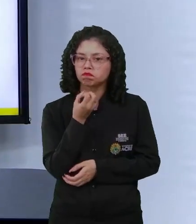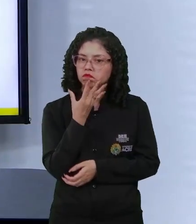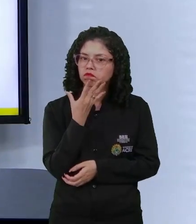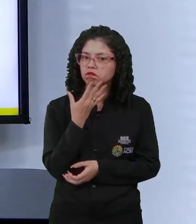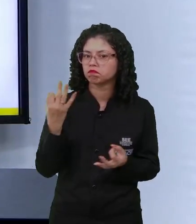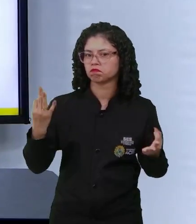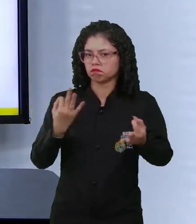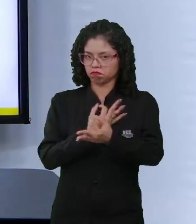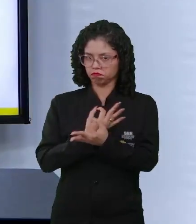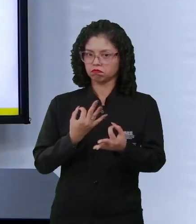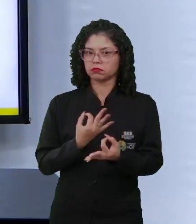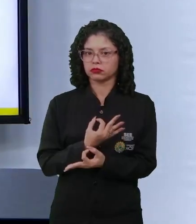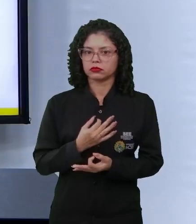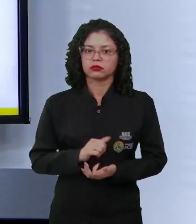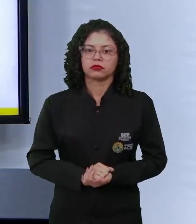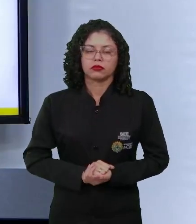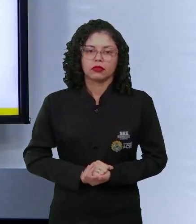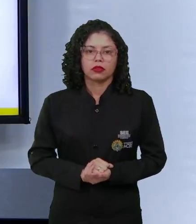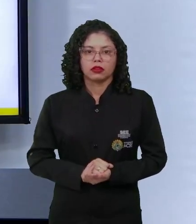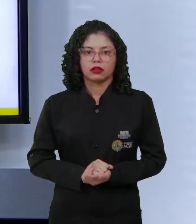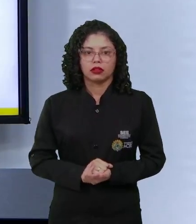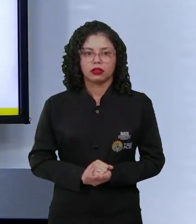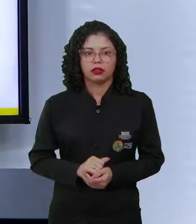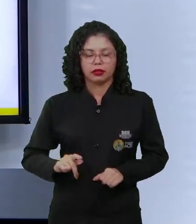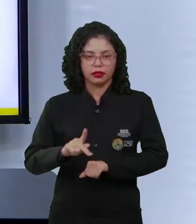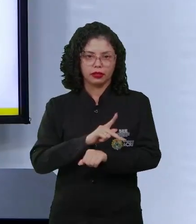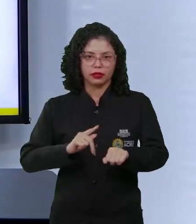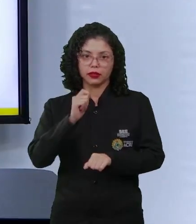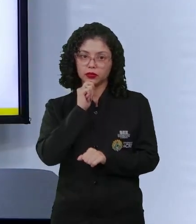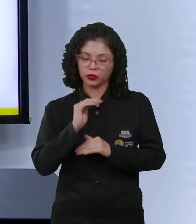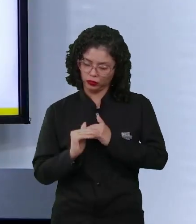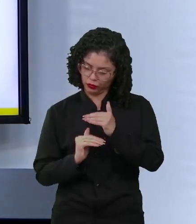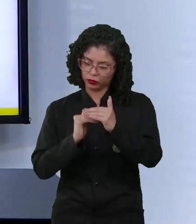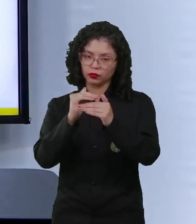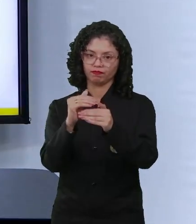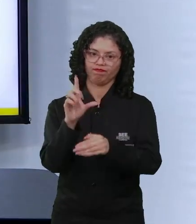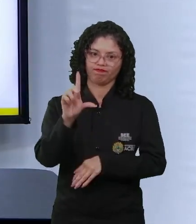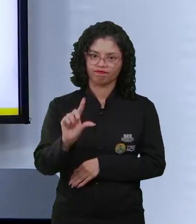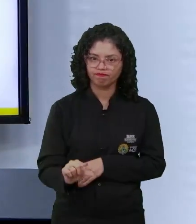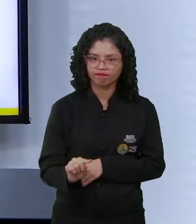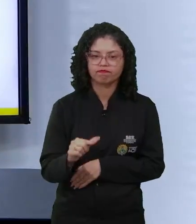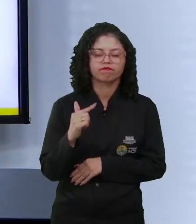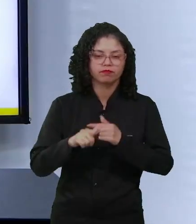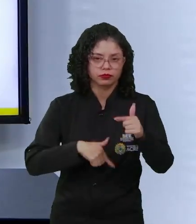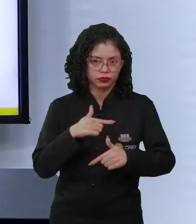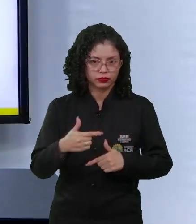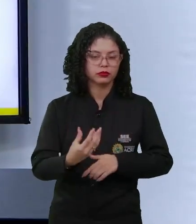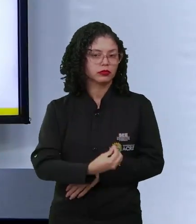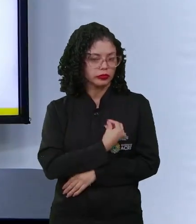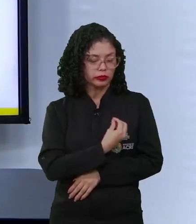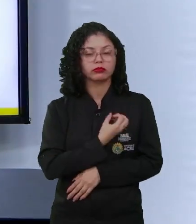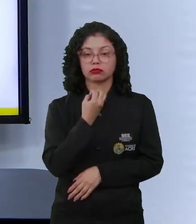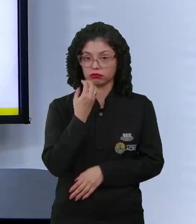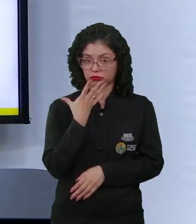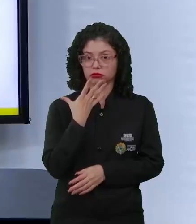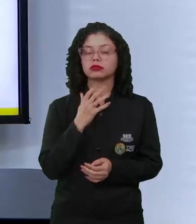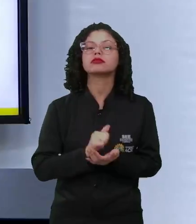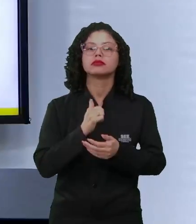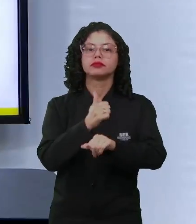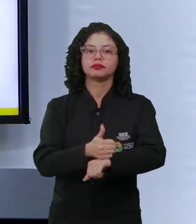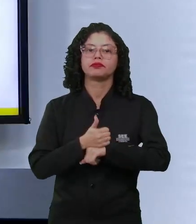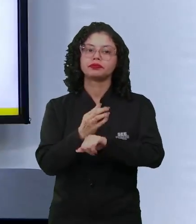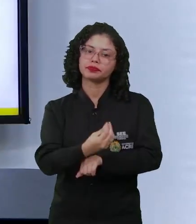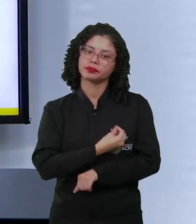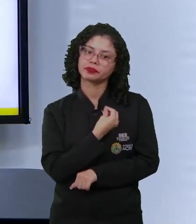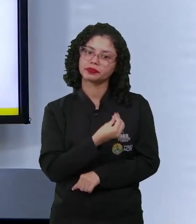é excelente. O país tem um índice de desemprego muito baixo. As pessoas vivem bem, a qualidade